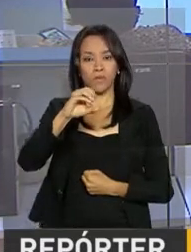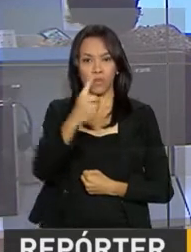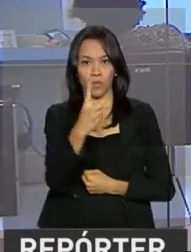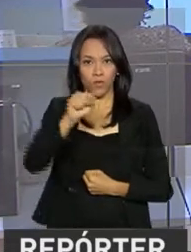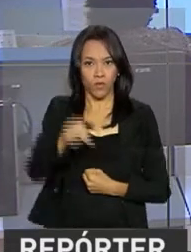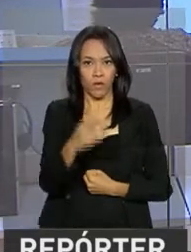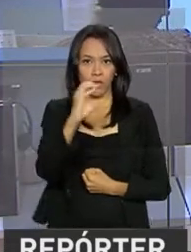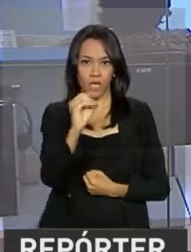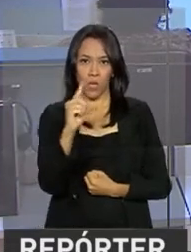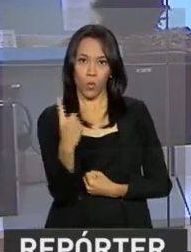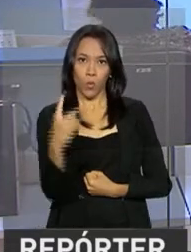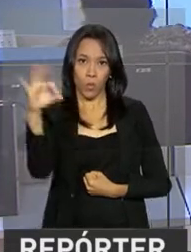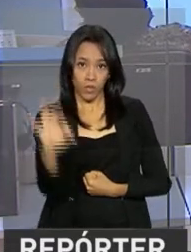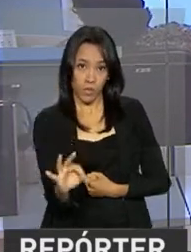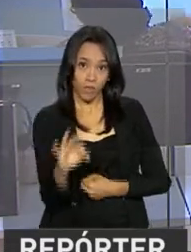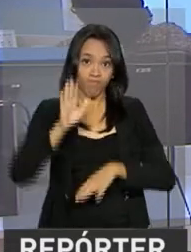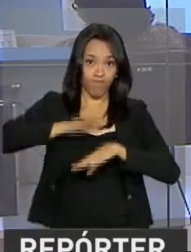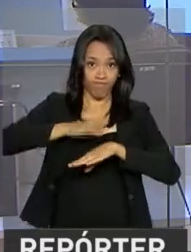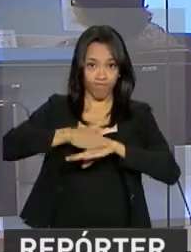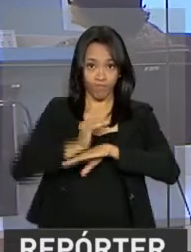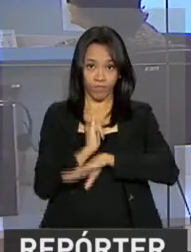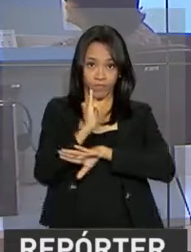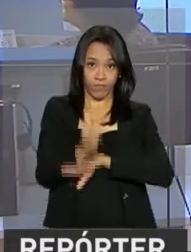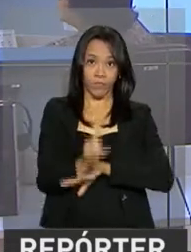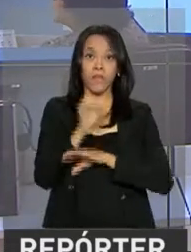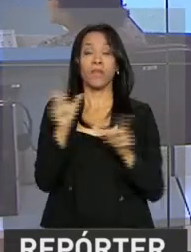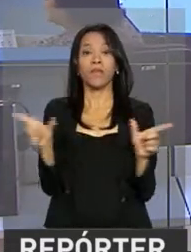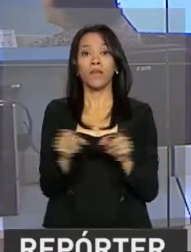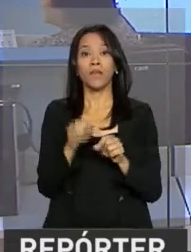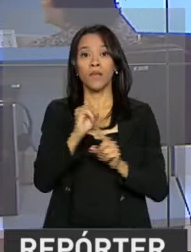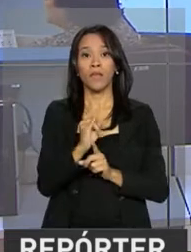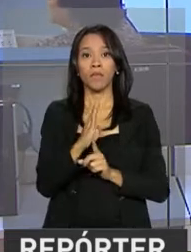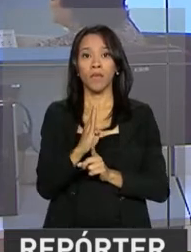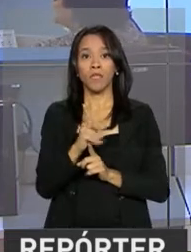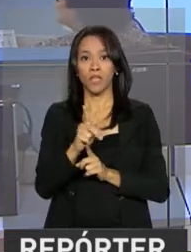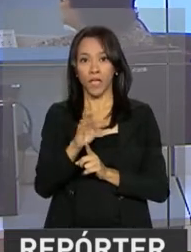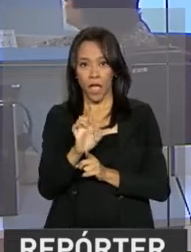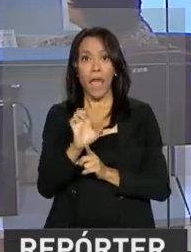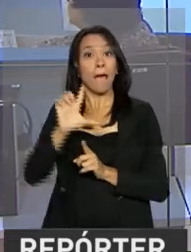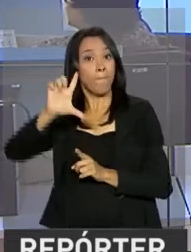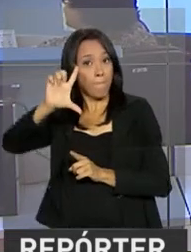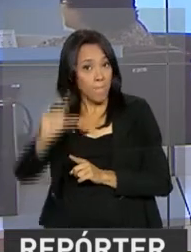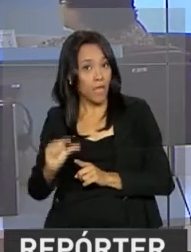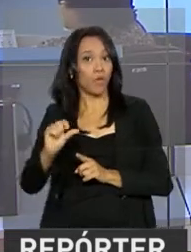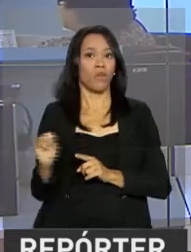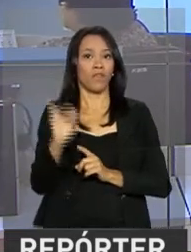segundo o ibge é a menor inflação para o mês de novembro desde